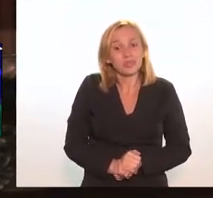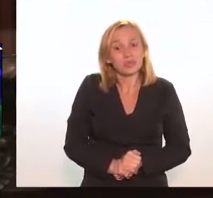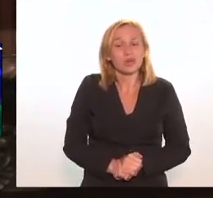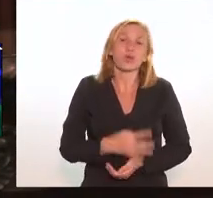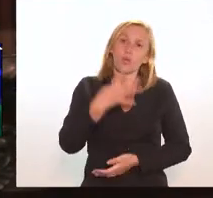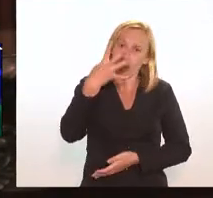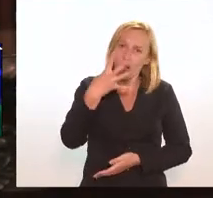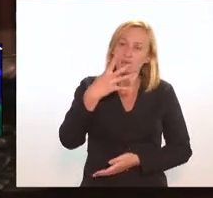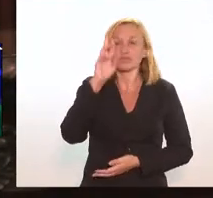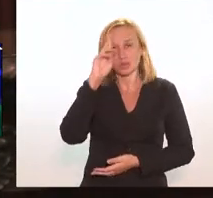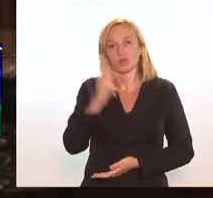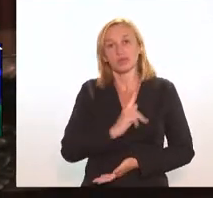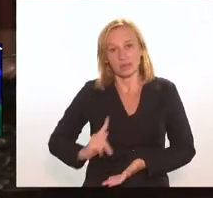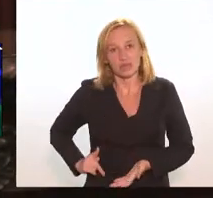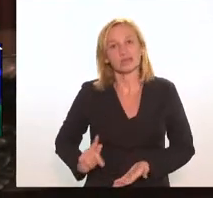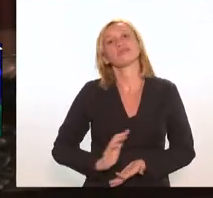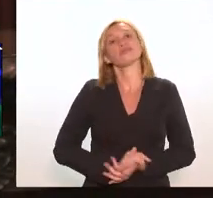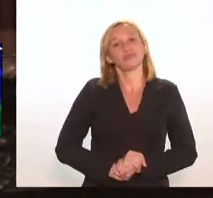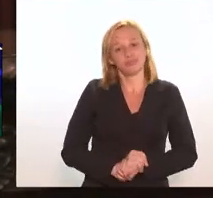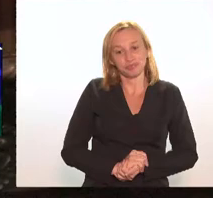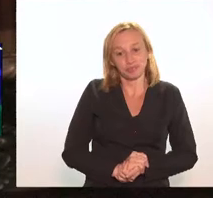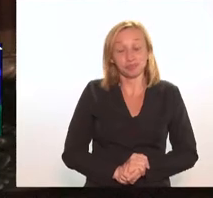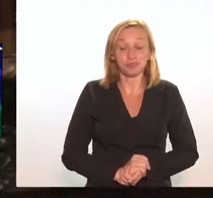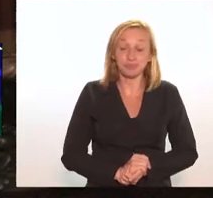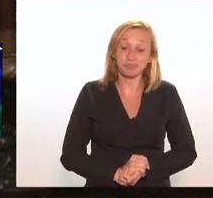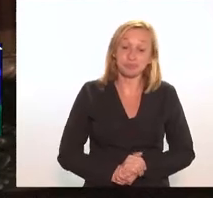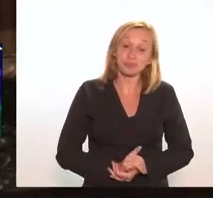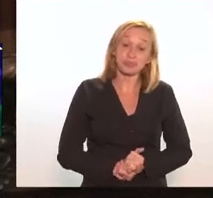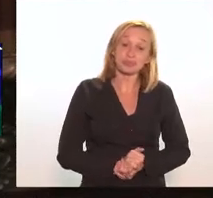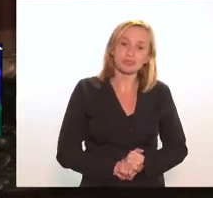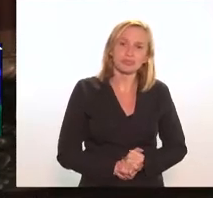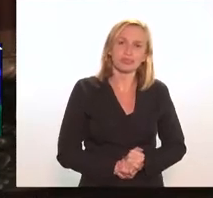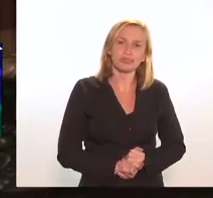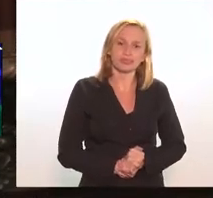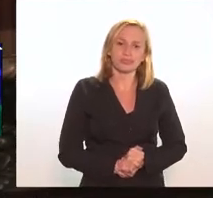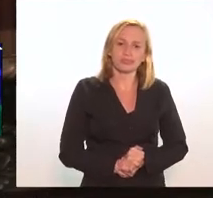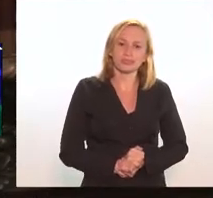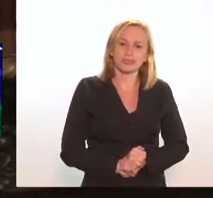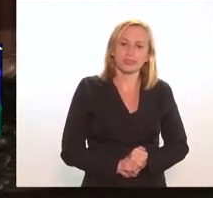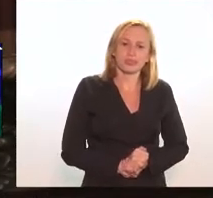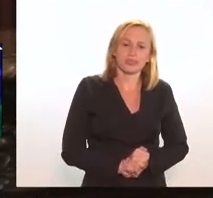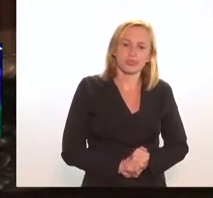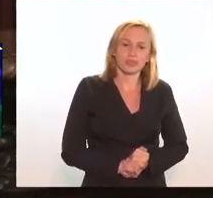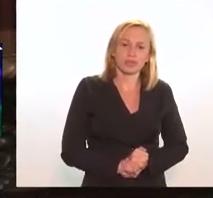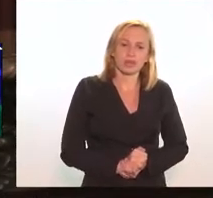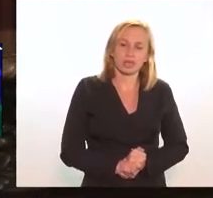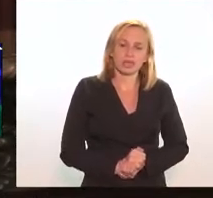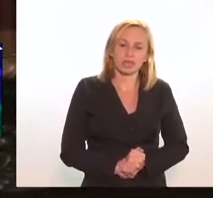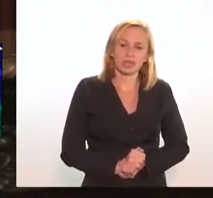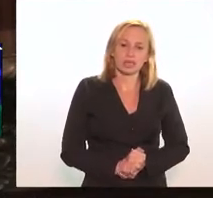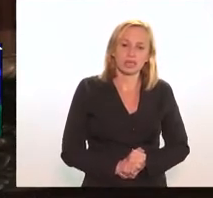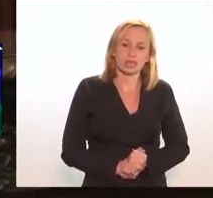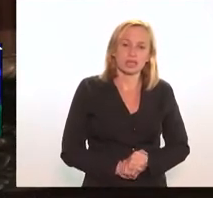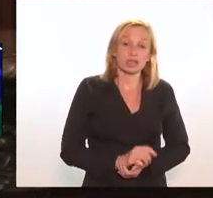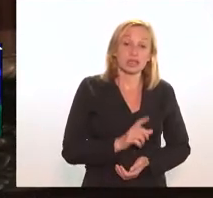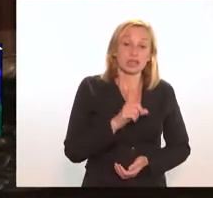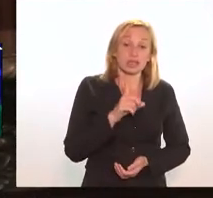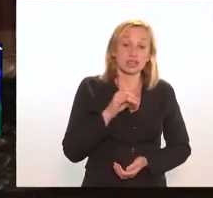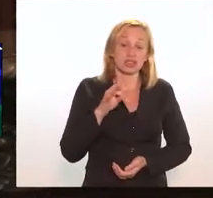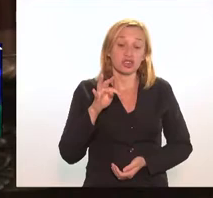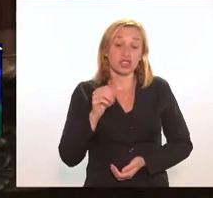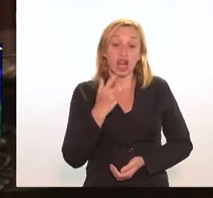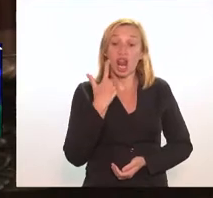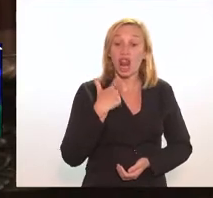Quatro, senhor presidente, não é de forma alguma o caso da dita